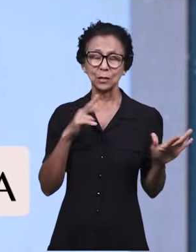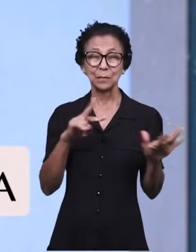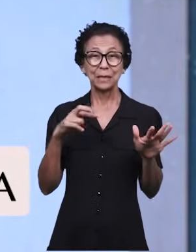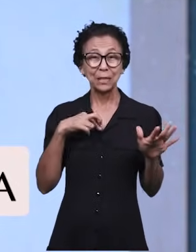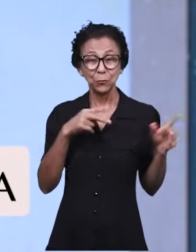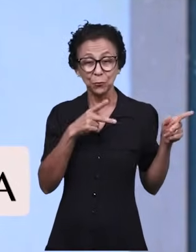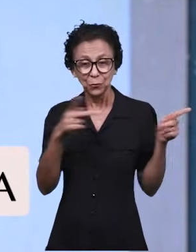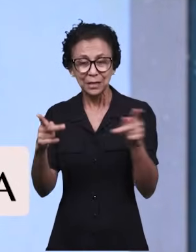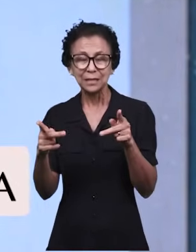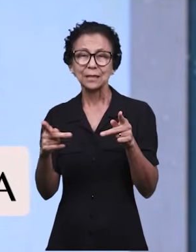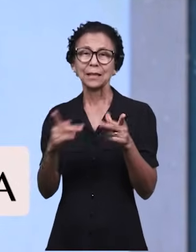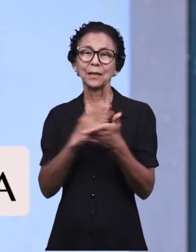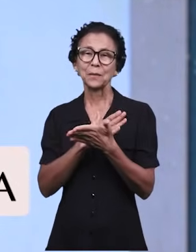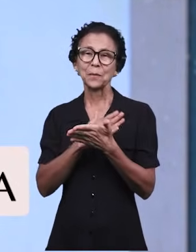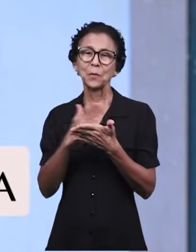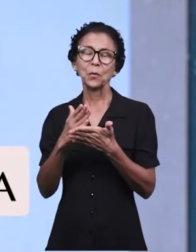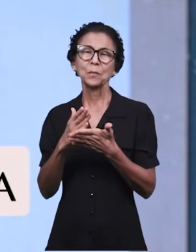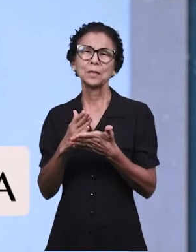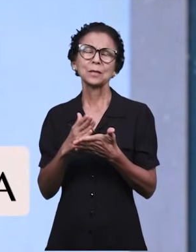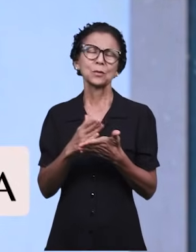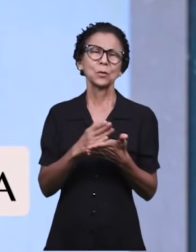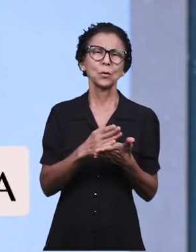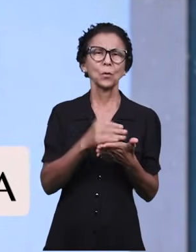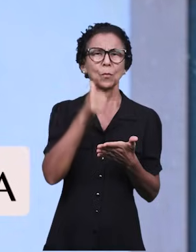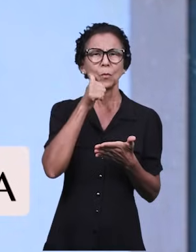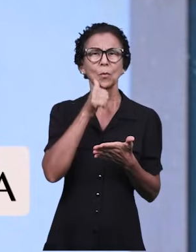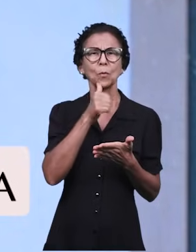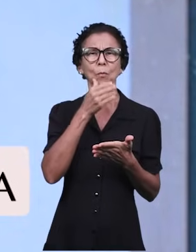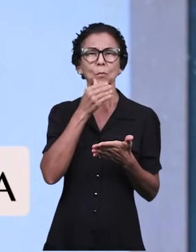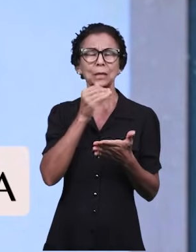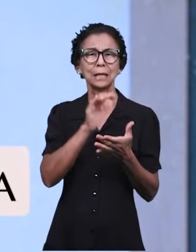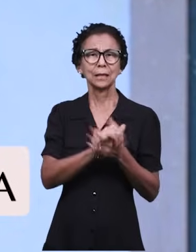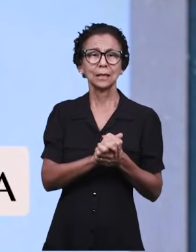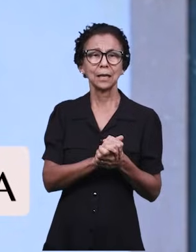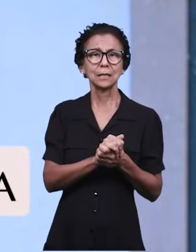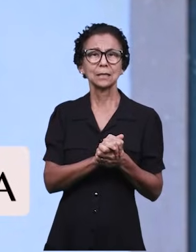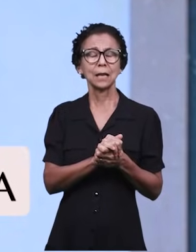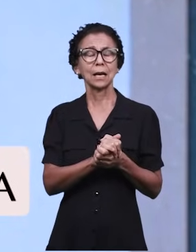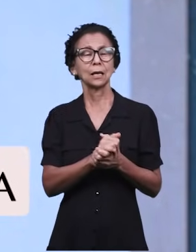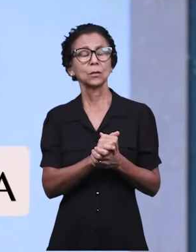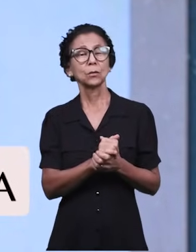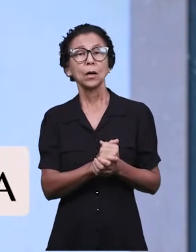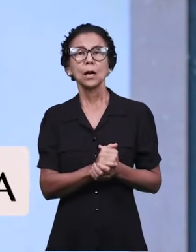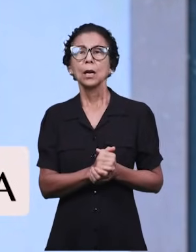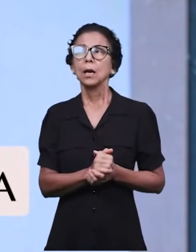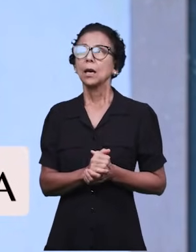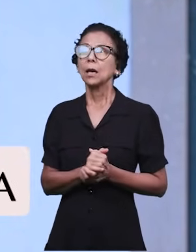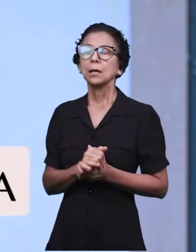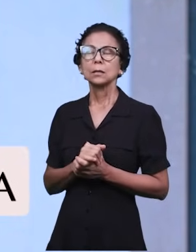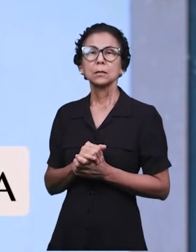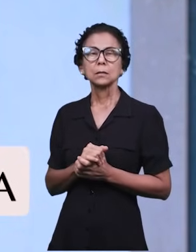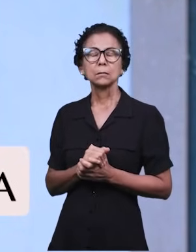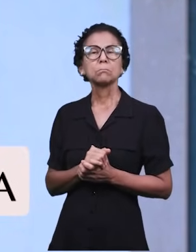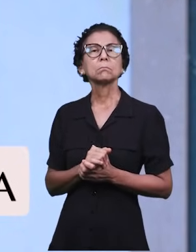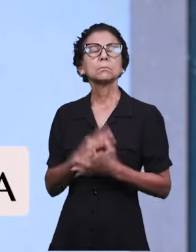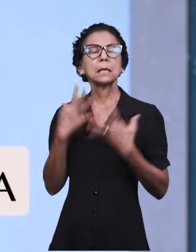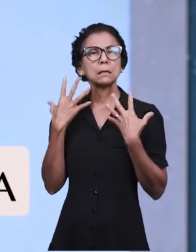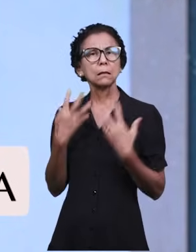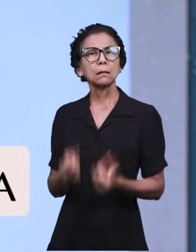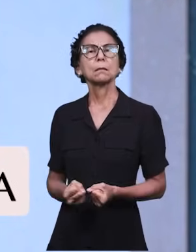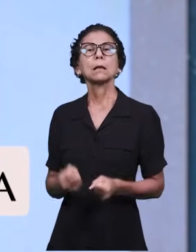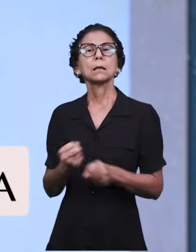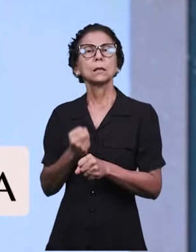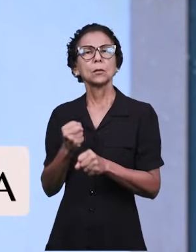obra no coração de um casal que se definiu, e hoje ele é pastor nosso em Boston, nos